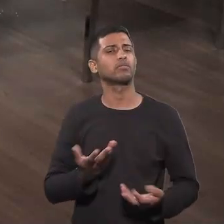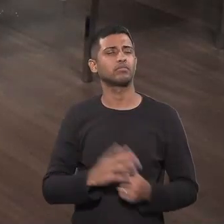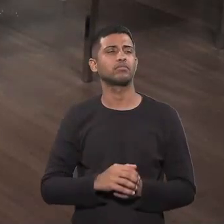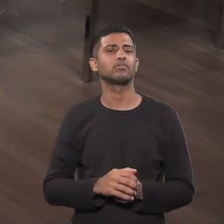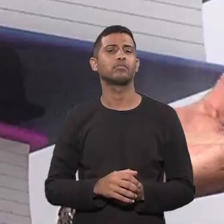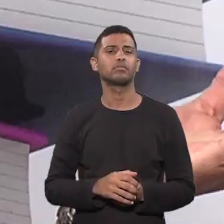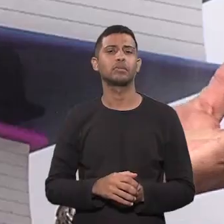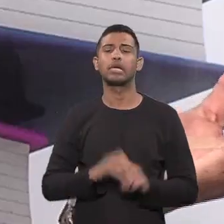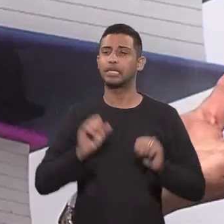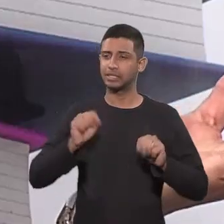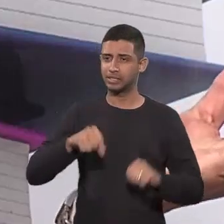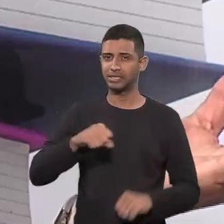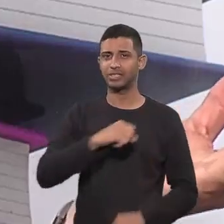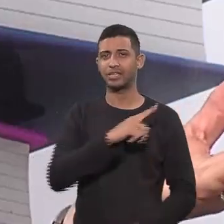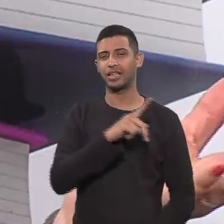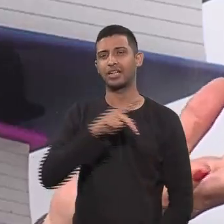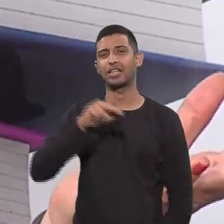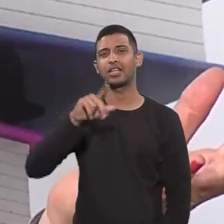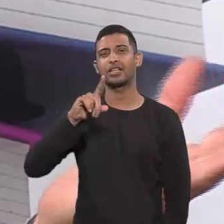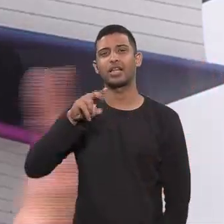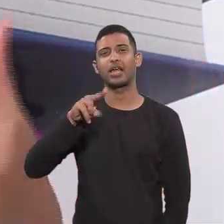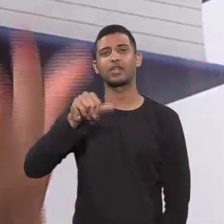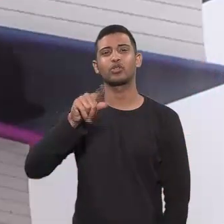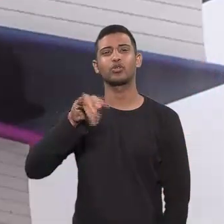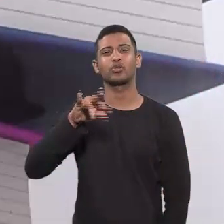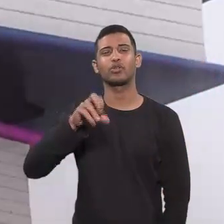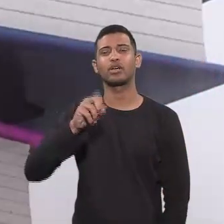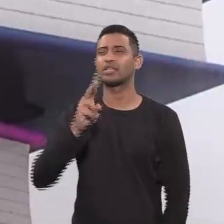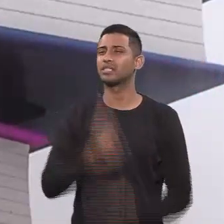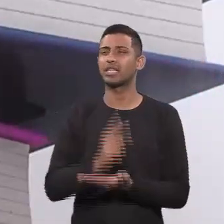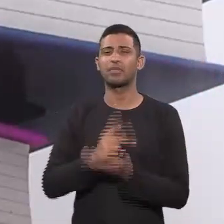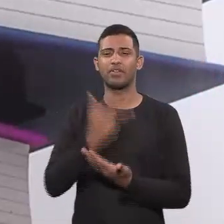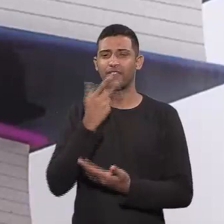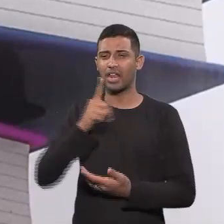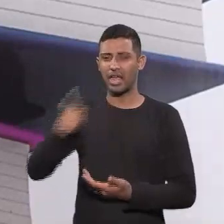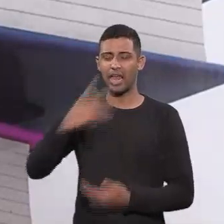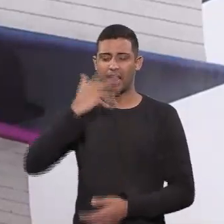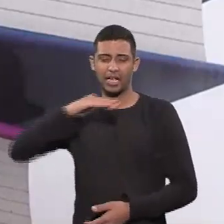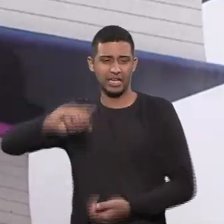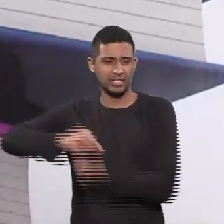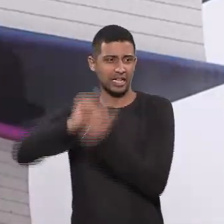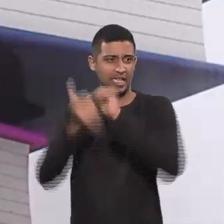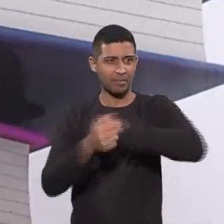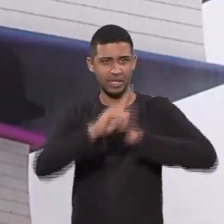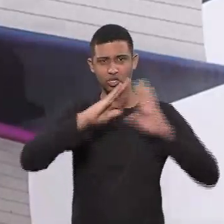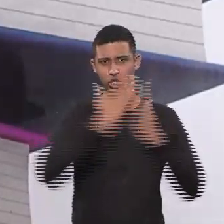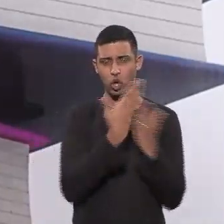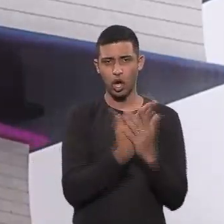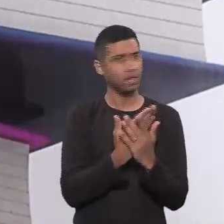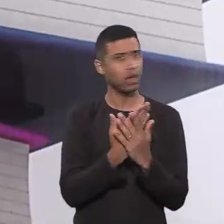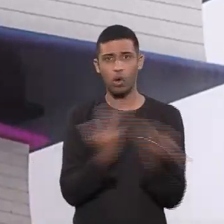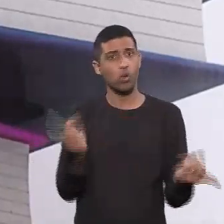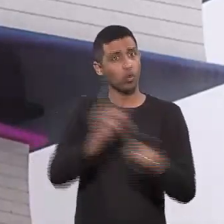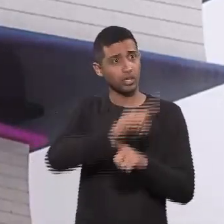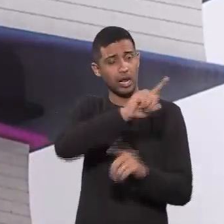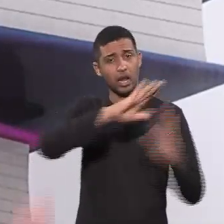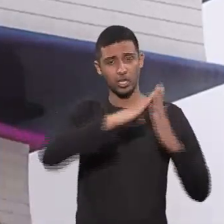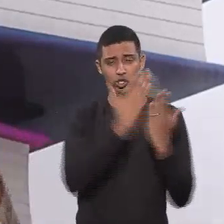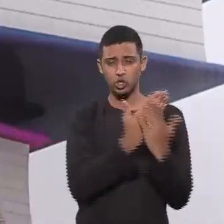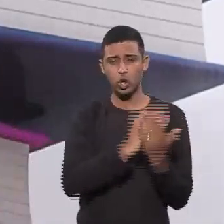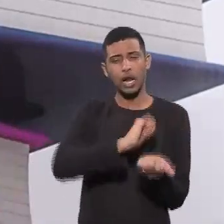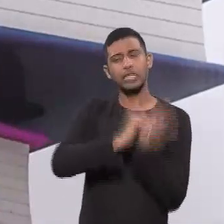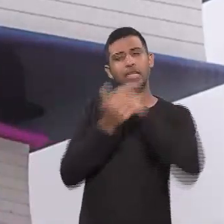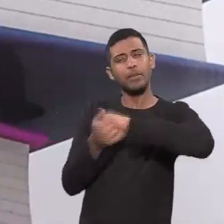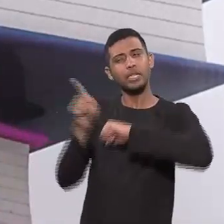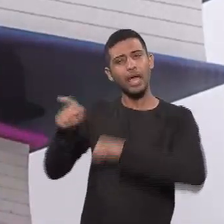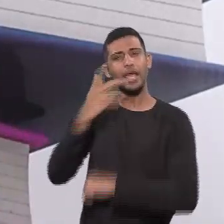Isso. Mantuan sempre falava, né? Não é a criança que tem que se adaptar à escola, mas sim a escola se adaptar ao aluno, às